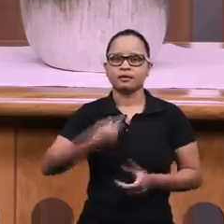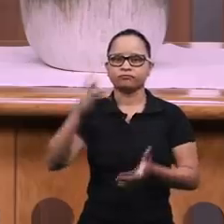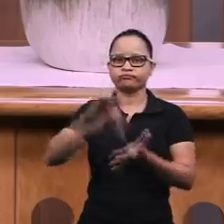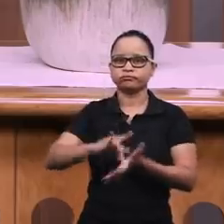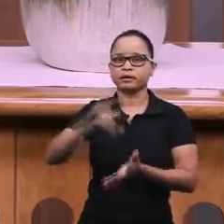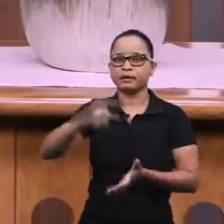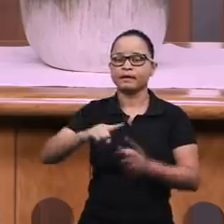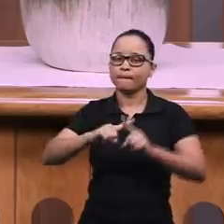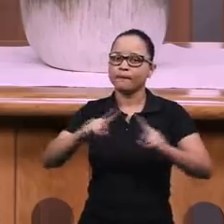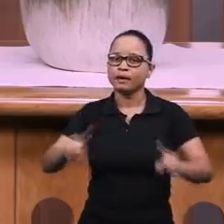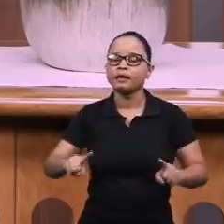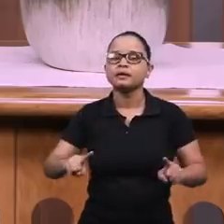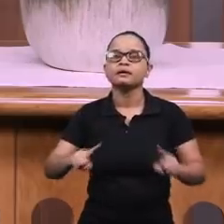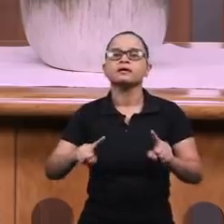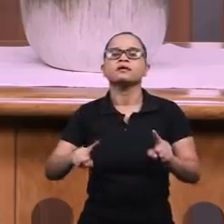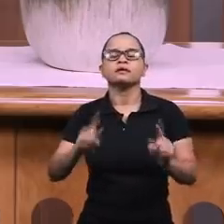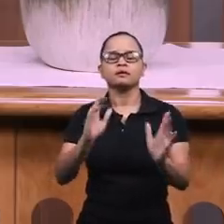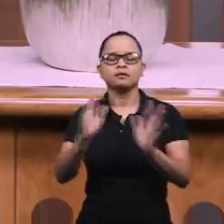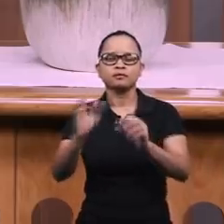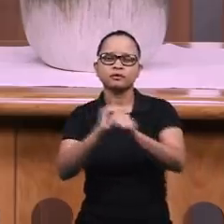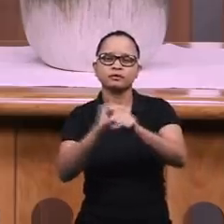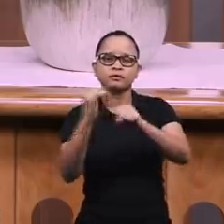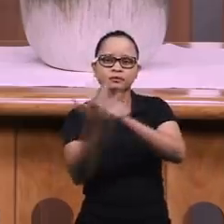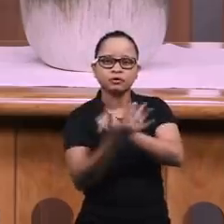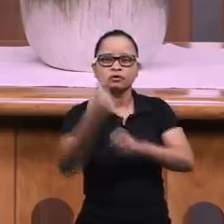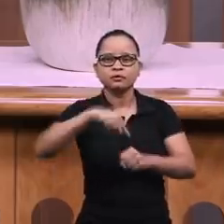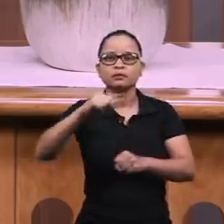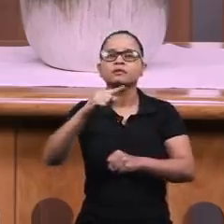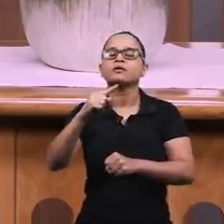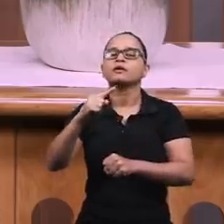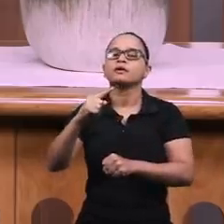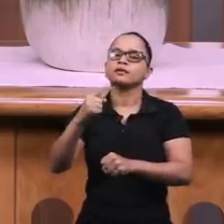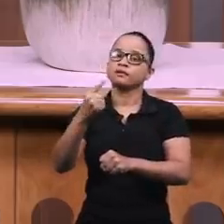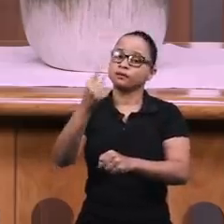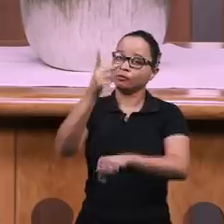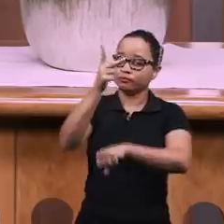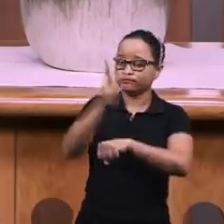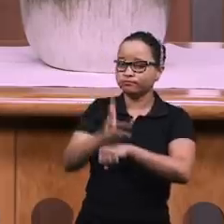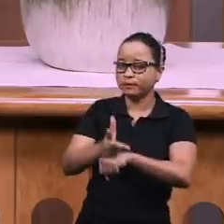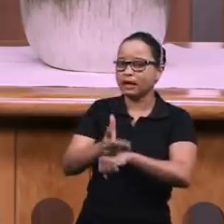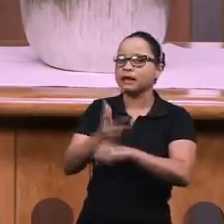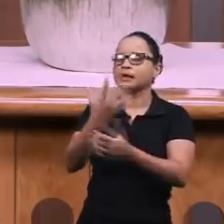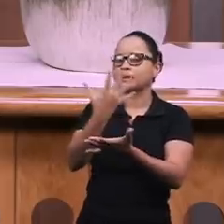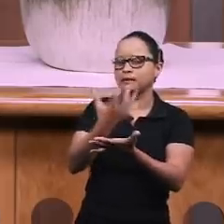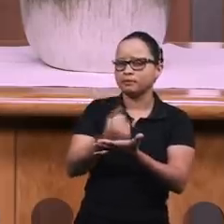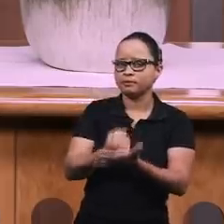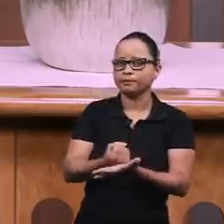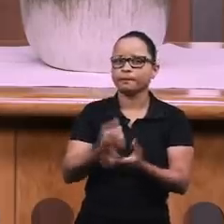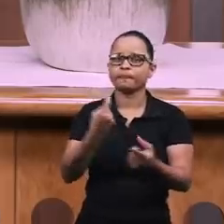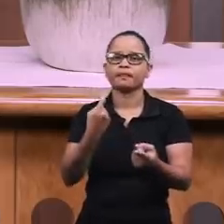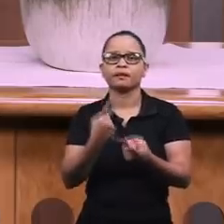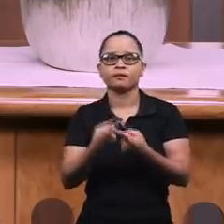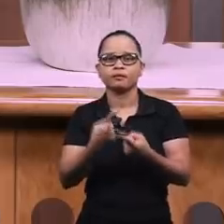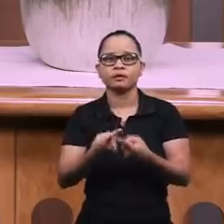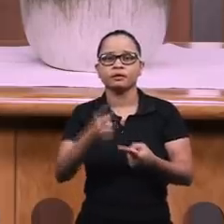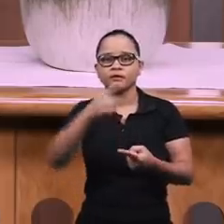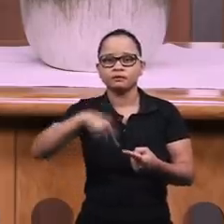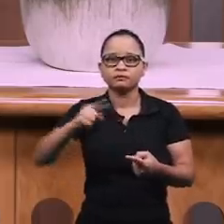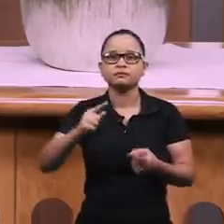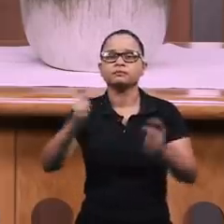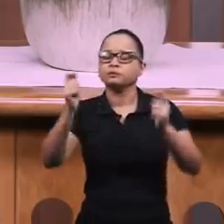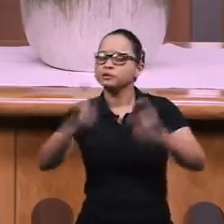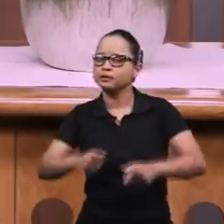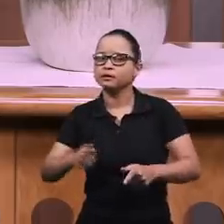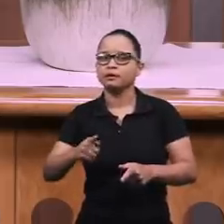pandemia e dos cuidados que estamos tendo que ter nós estamos agora gravando infelizmente nós não podemos é reagir aos